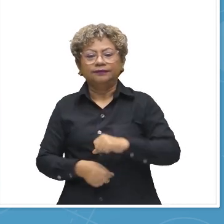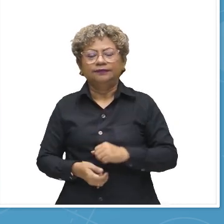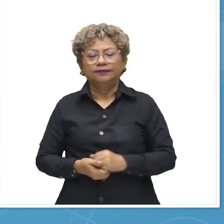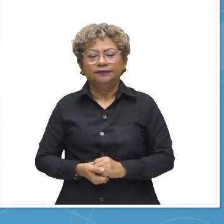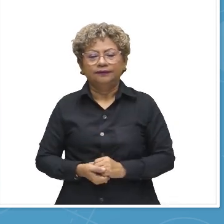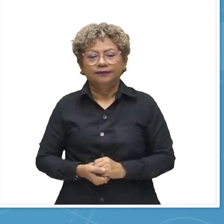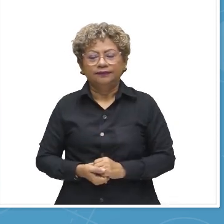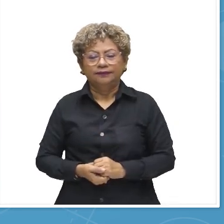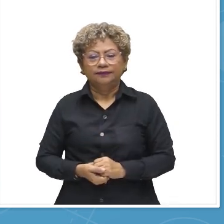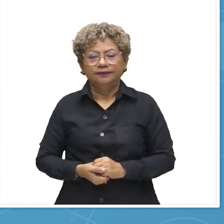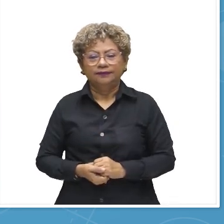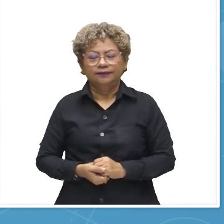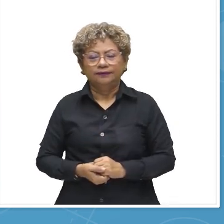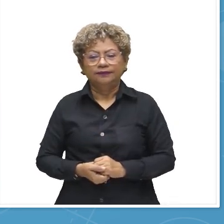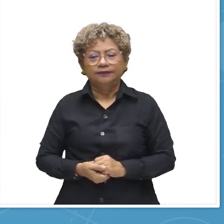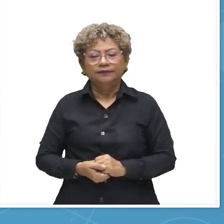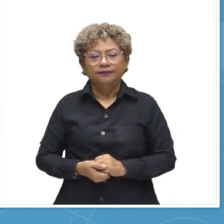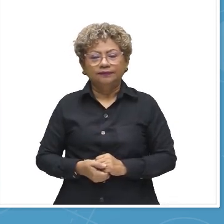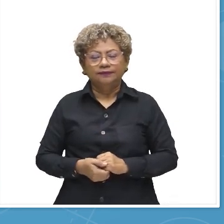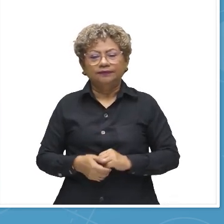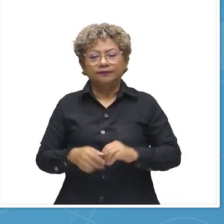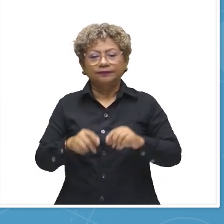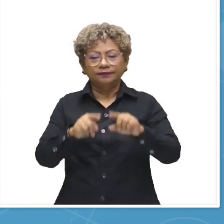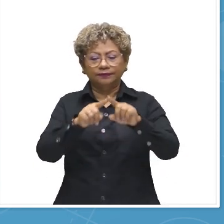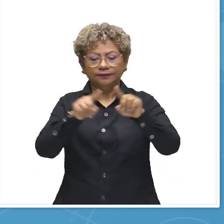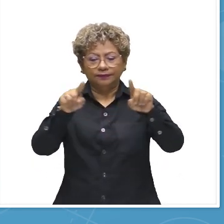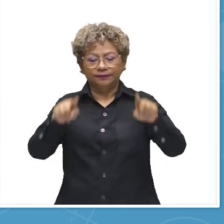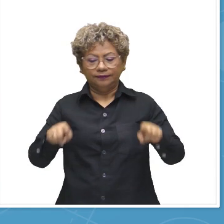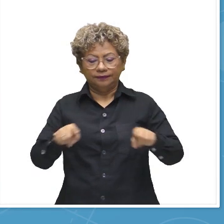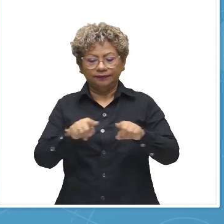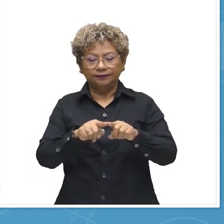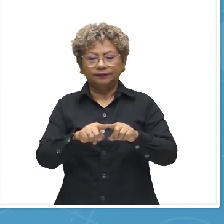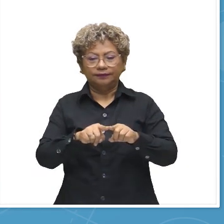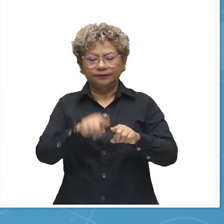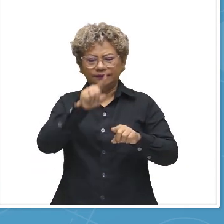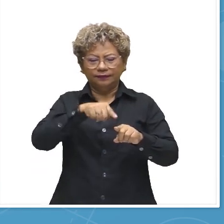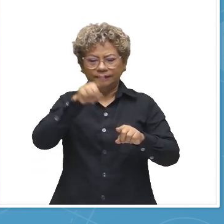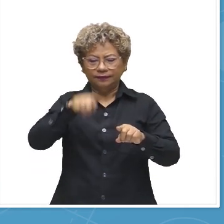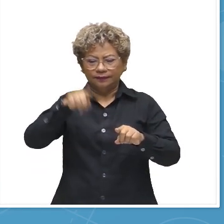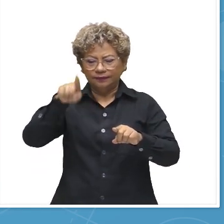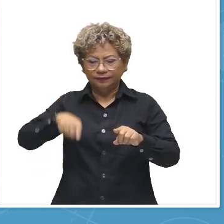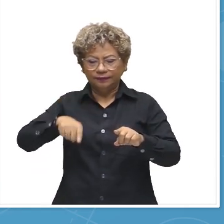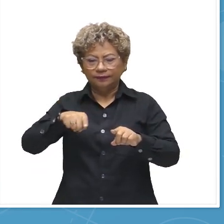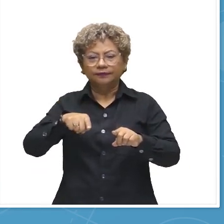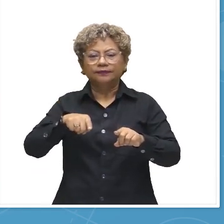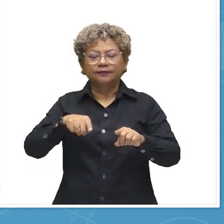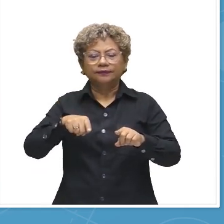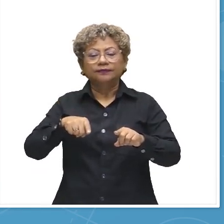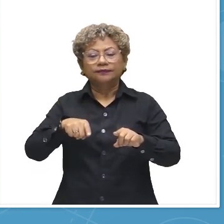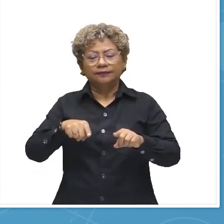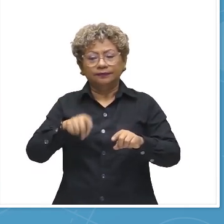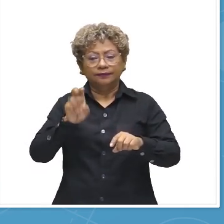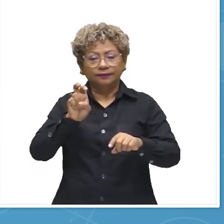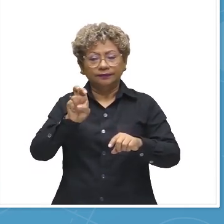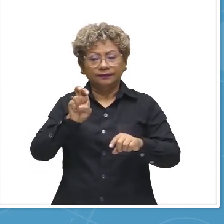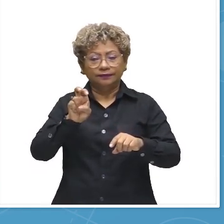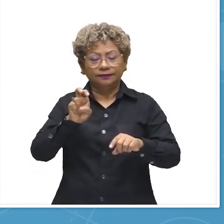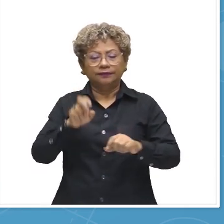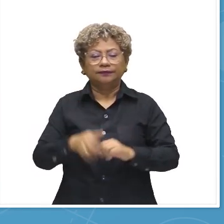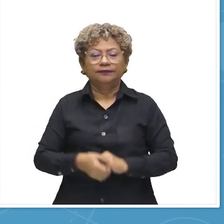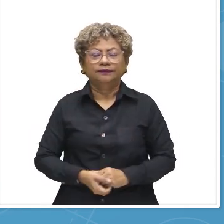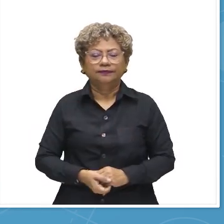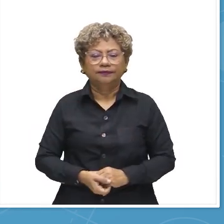vai ficar assim, ó, a letra C, tá? 1 inteiro e mais 1/5. Então,